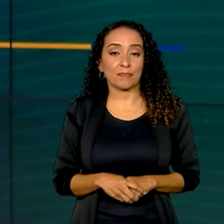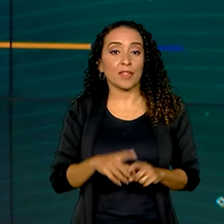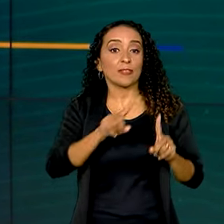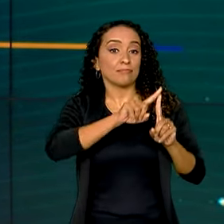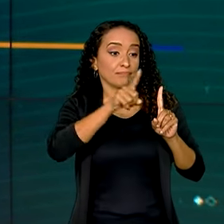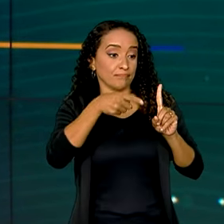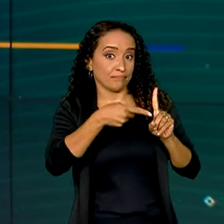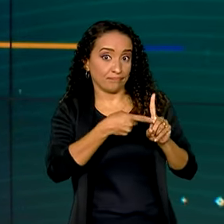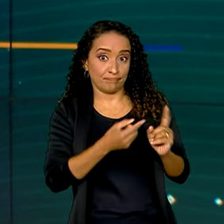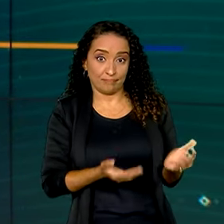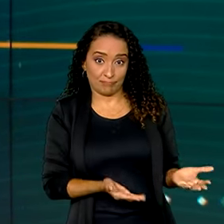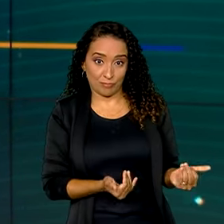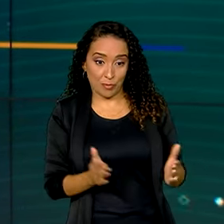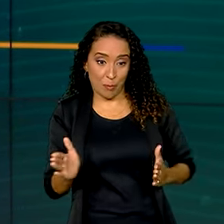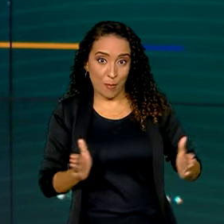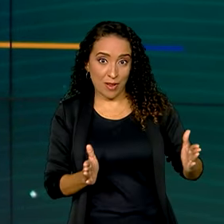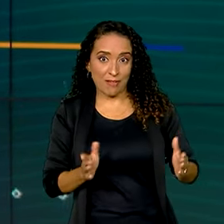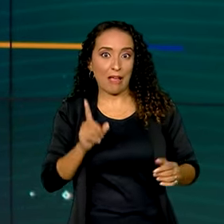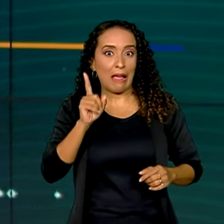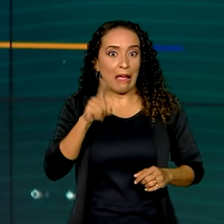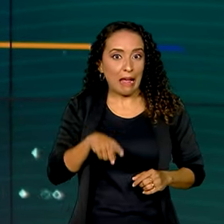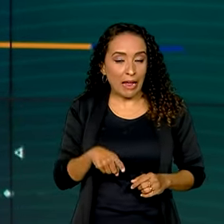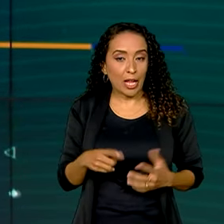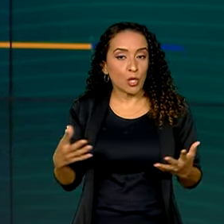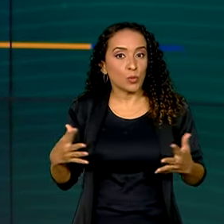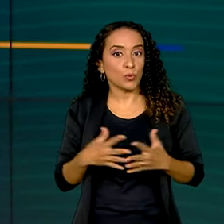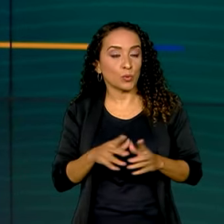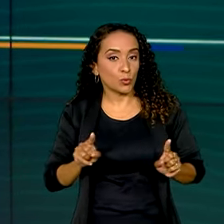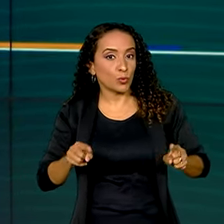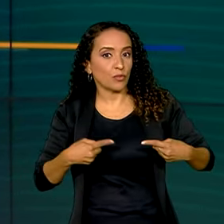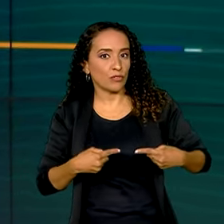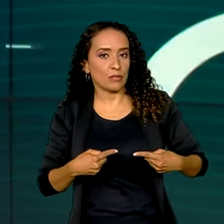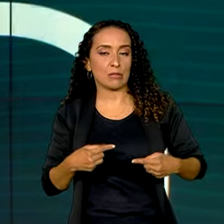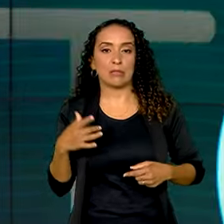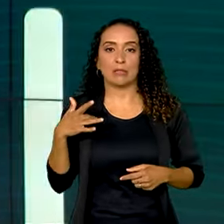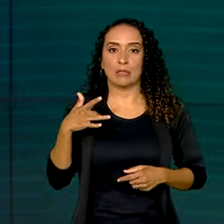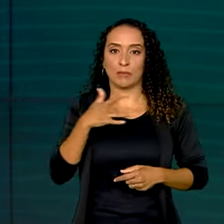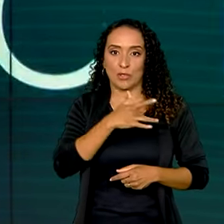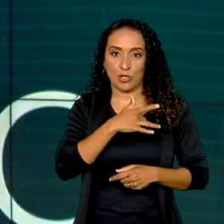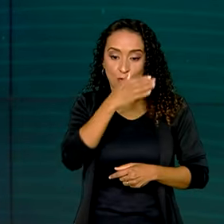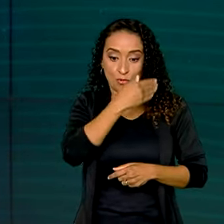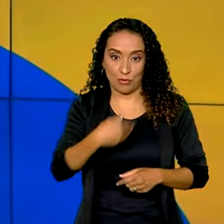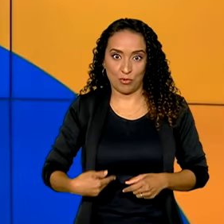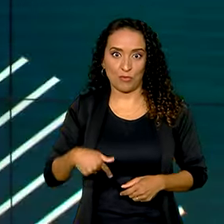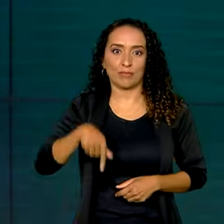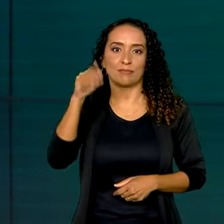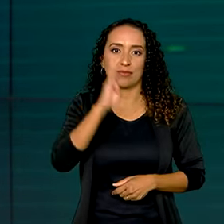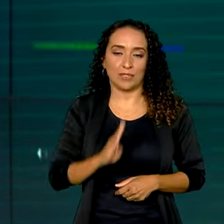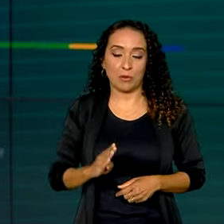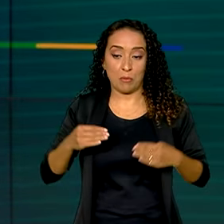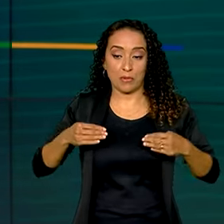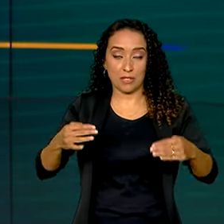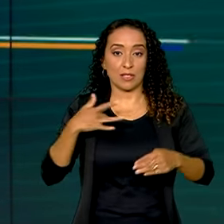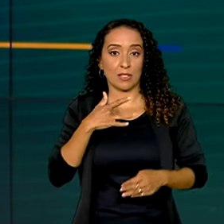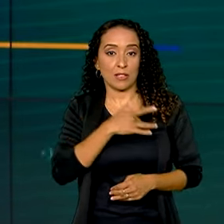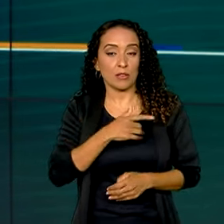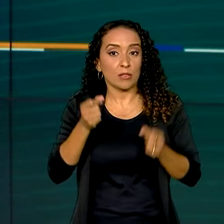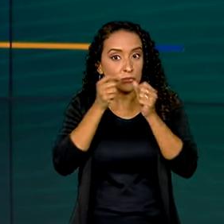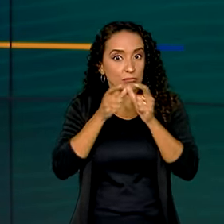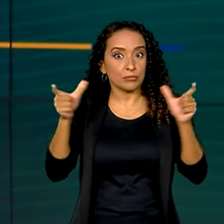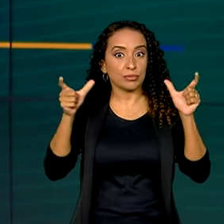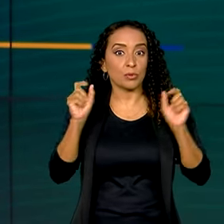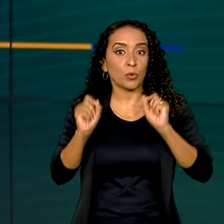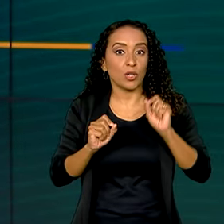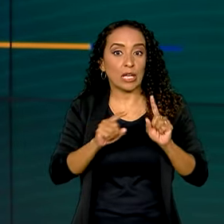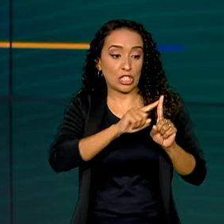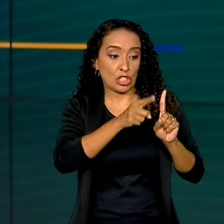a gravidez na adolescência ainda é um grande desafio para a saúde pública no Brasil o ministério da saúde faz o alerta de que